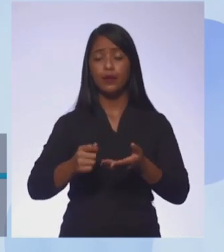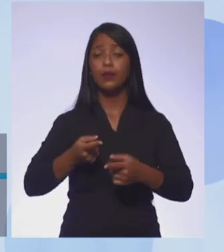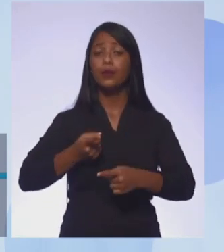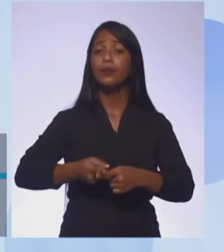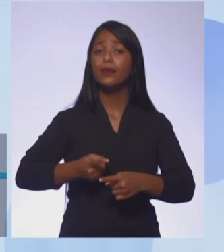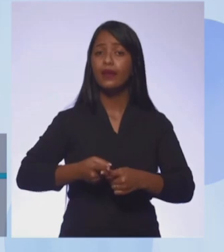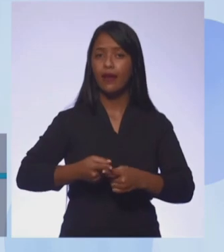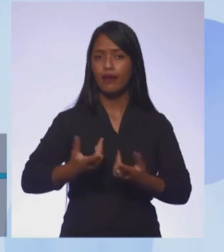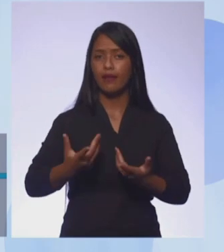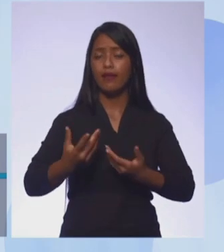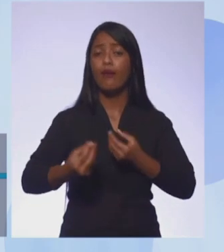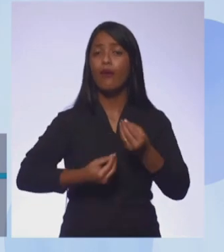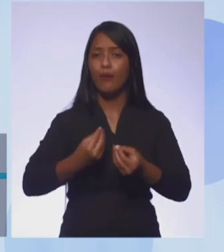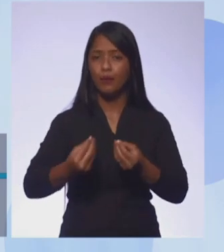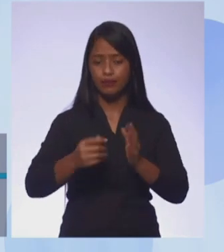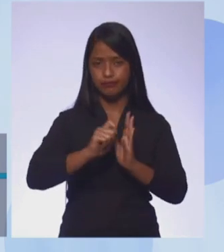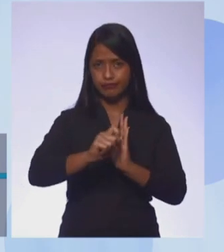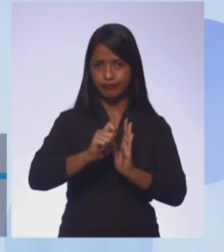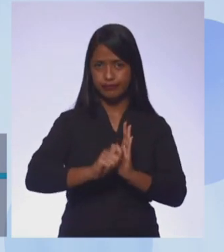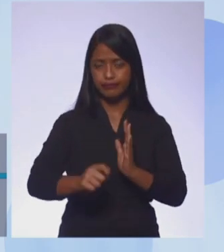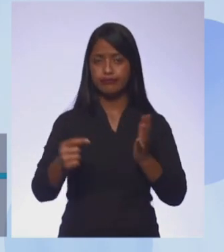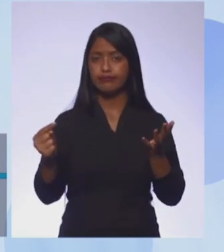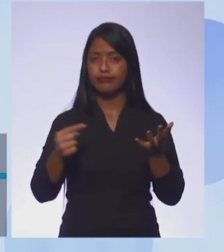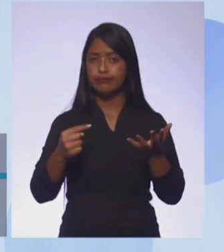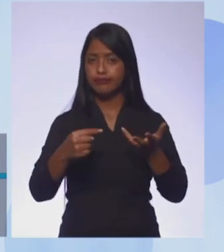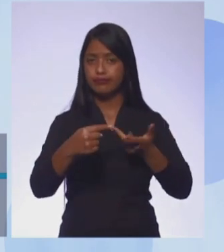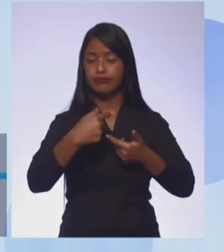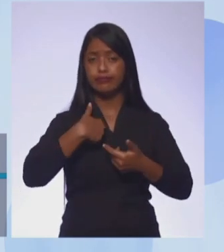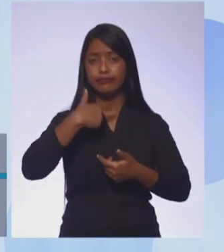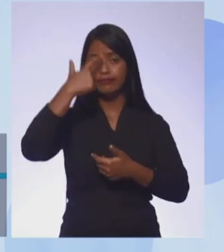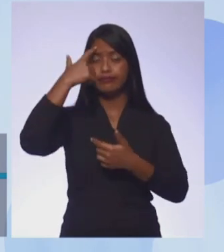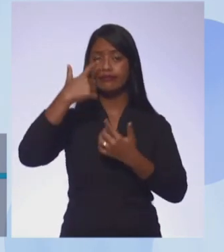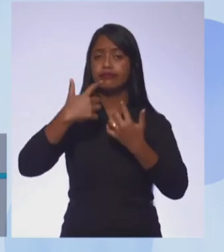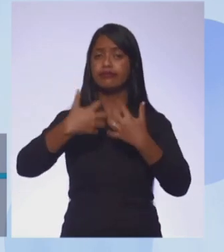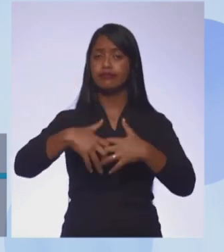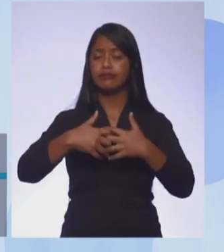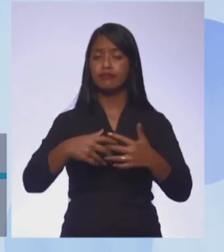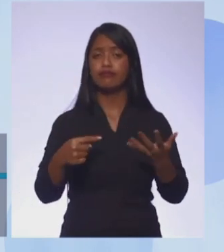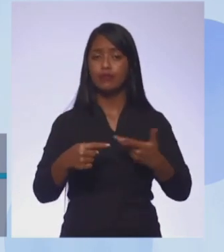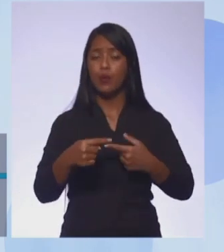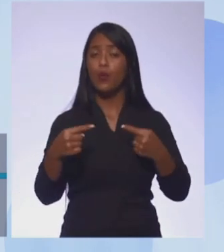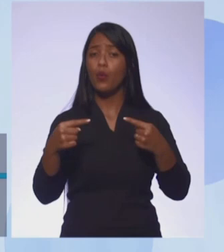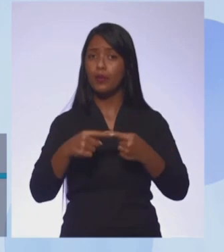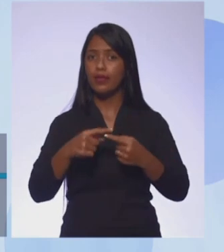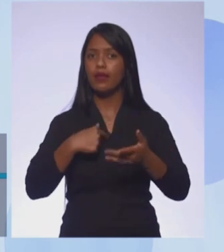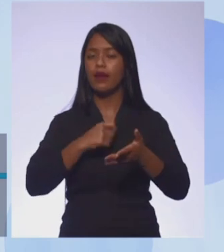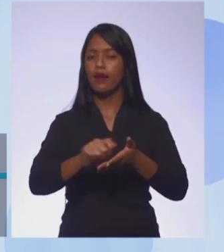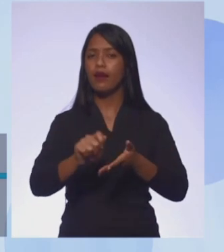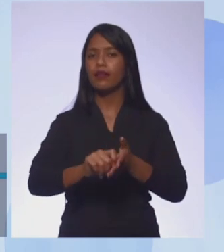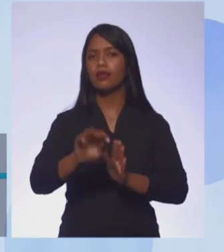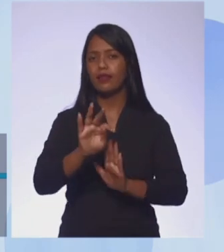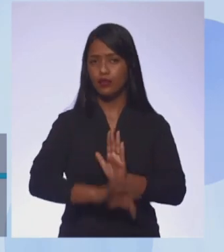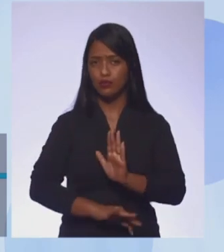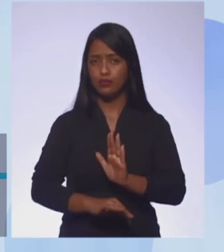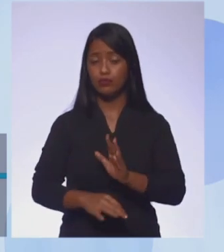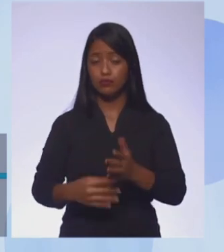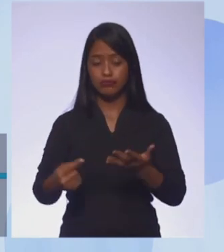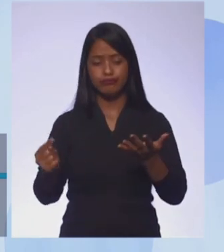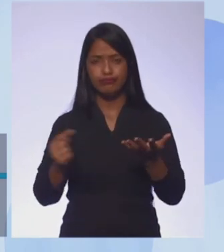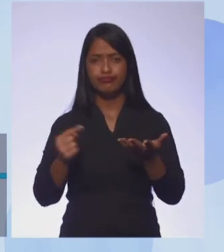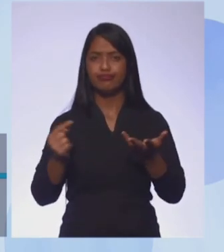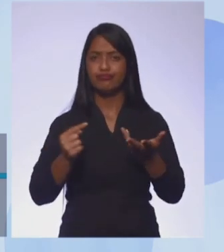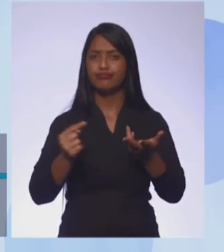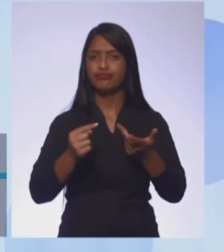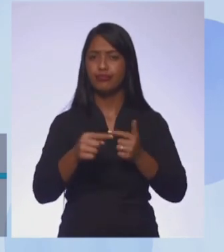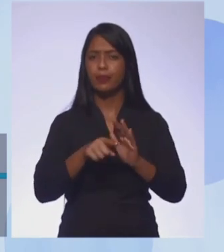estou considerando aí as condições de produção, certo? E essas perguntinhas, né? Elas